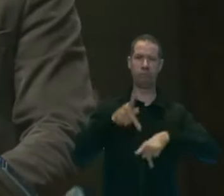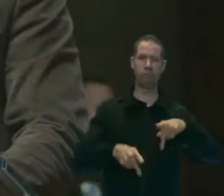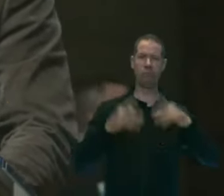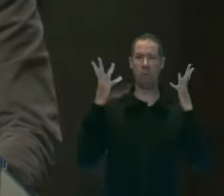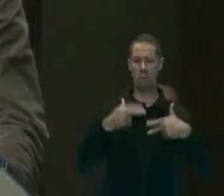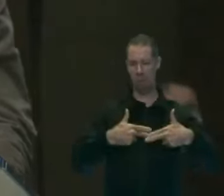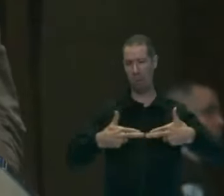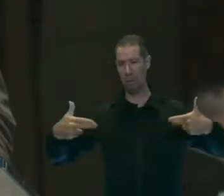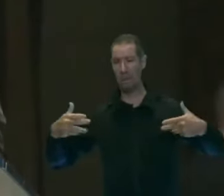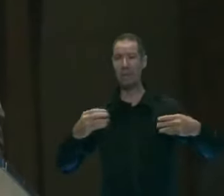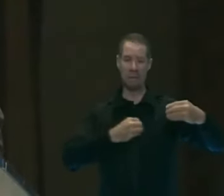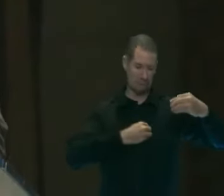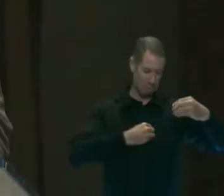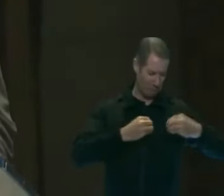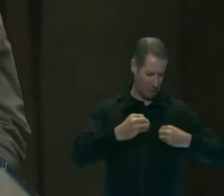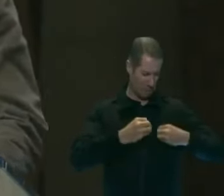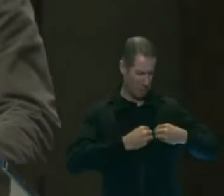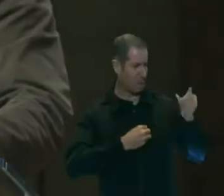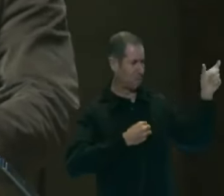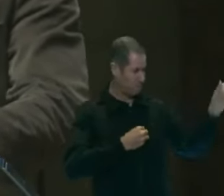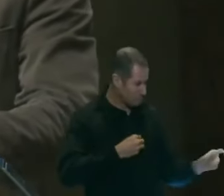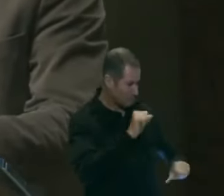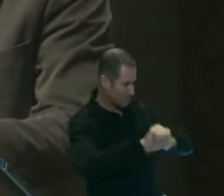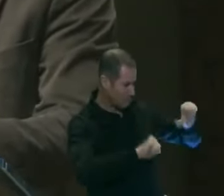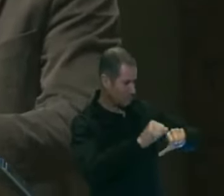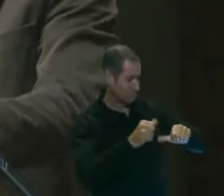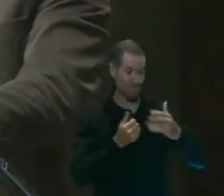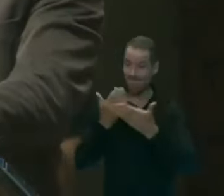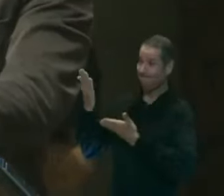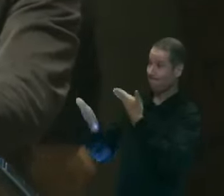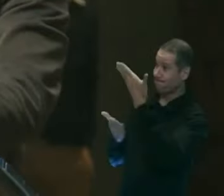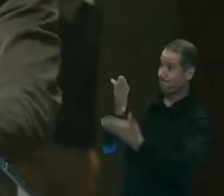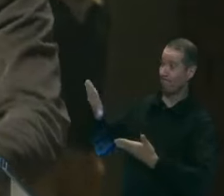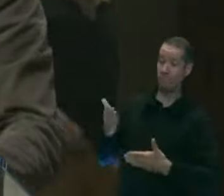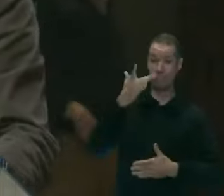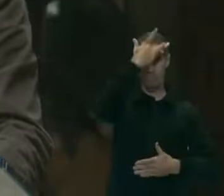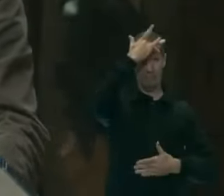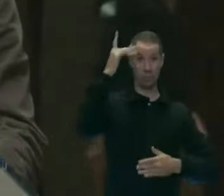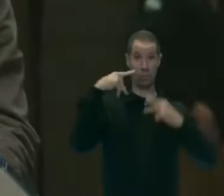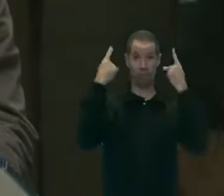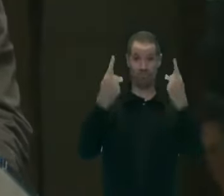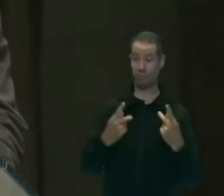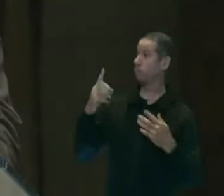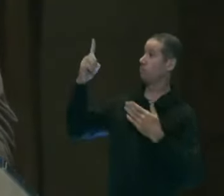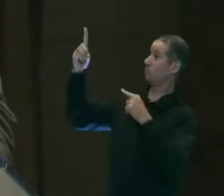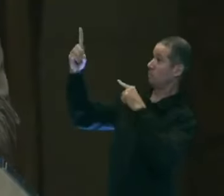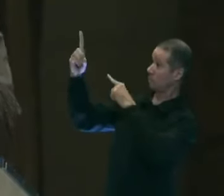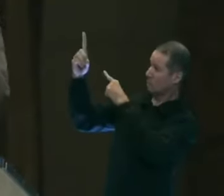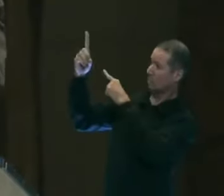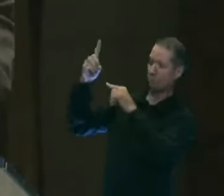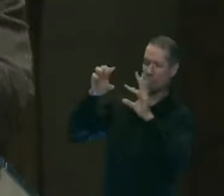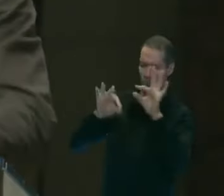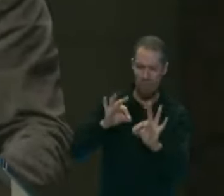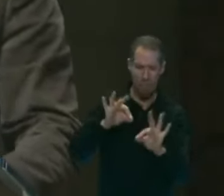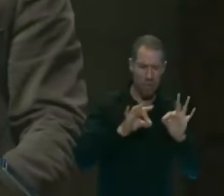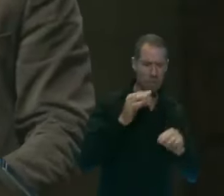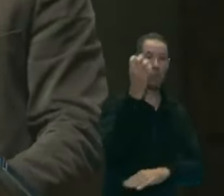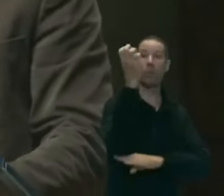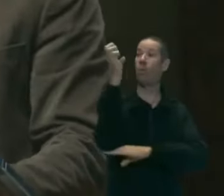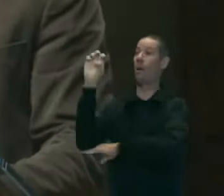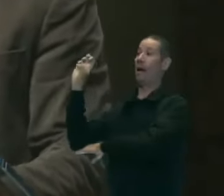lugar, a queda desconfigurou a relação do homem com Deus. Deus preparou o Éden